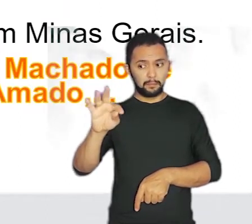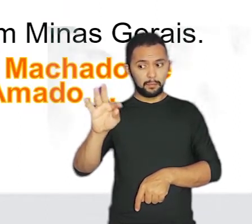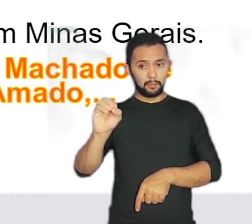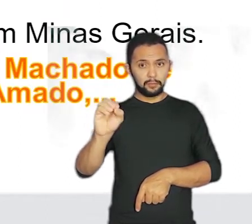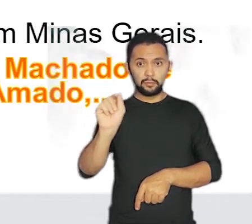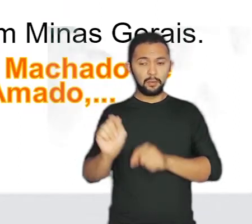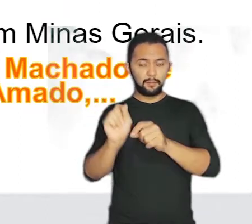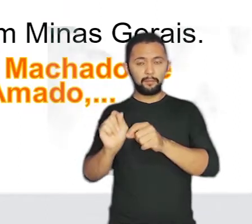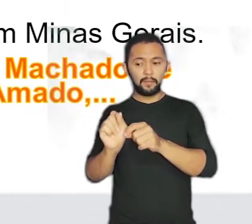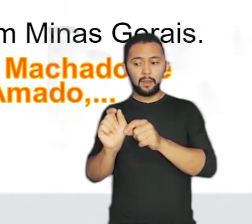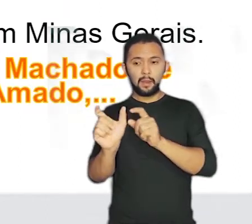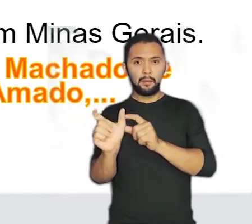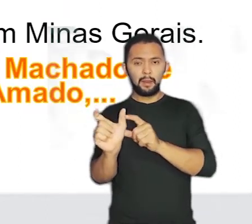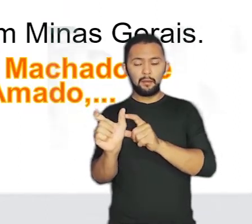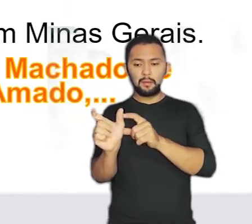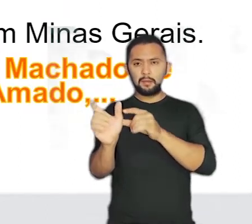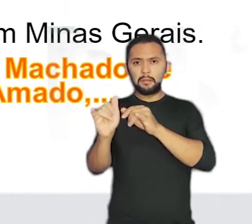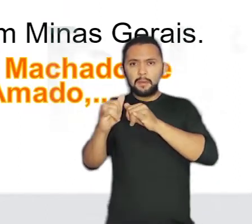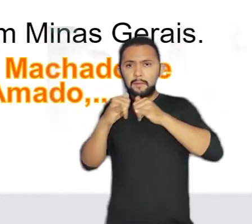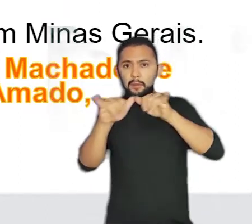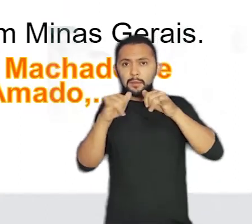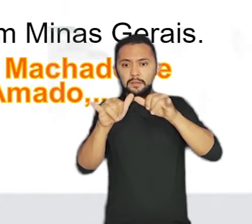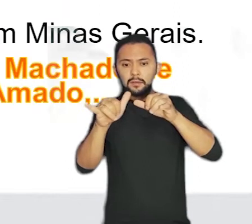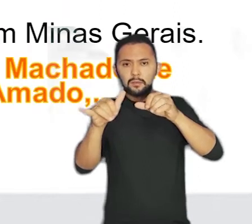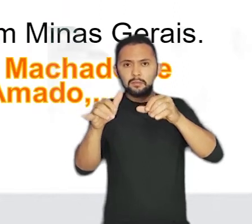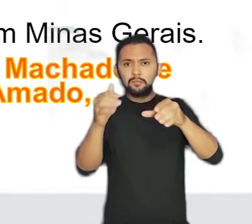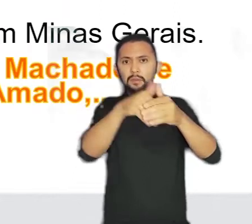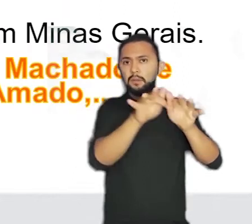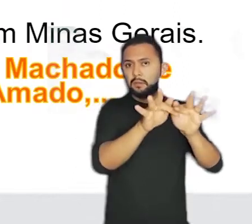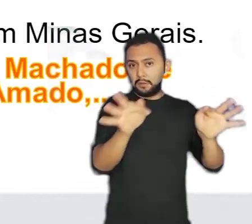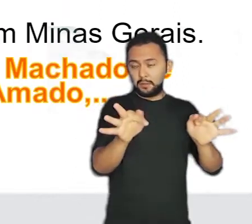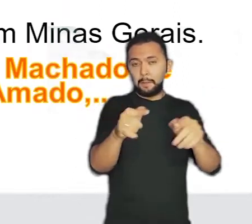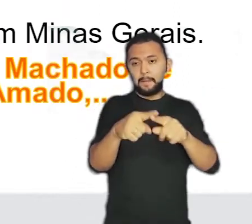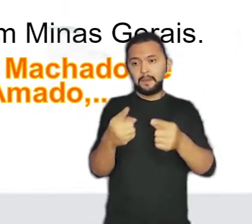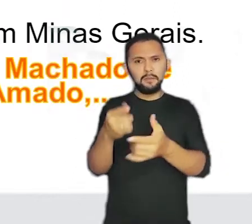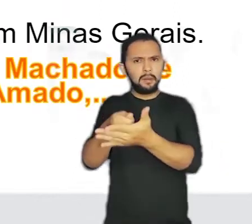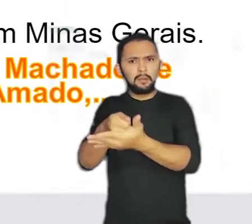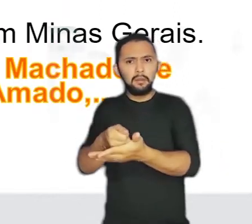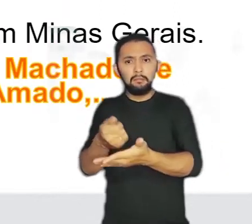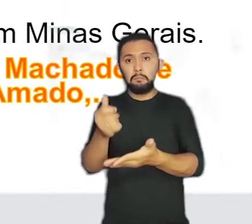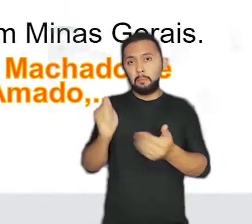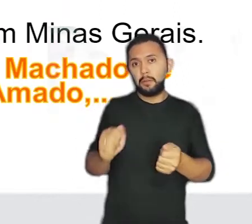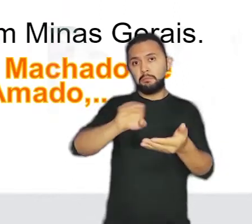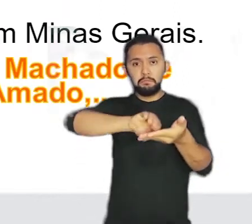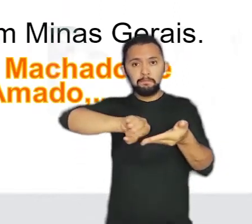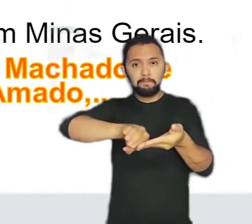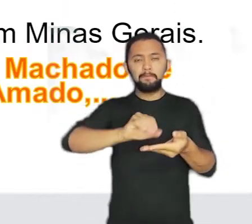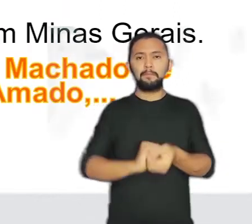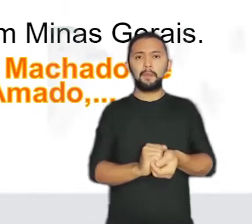obrigatório, e vai fornecer informações sobre outro termo da oração. E essa informação ela pode ser de